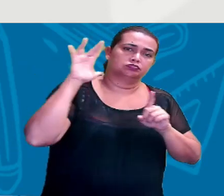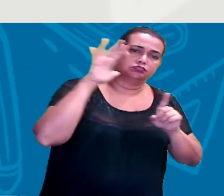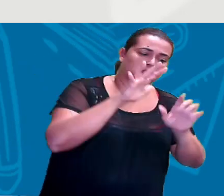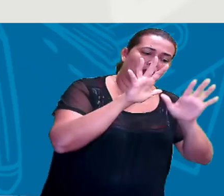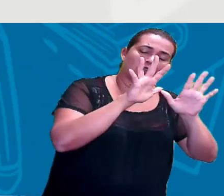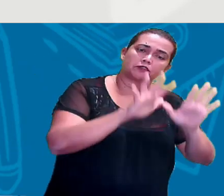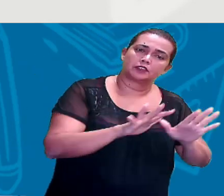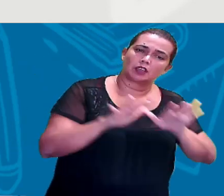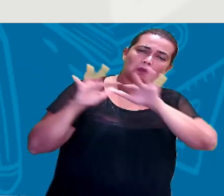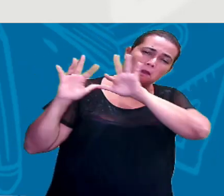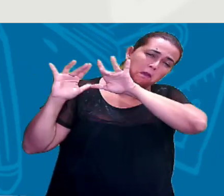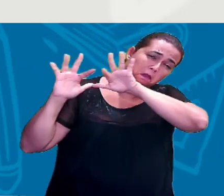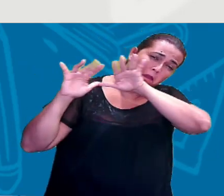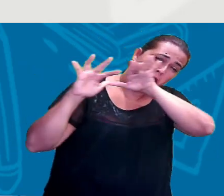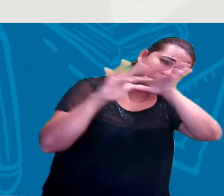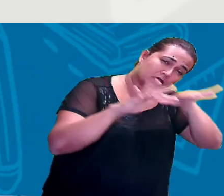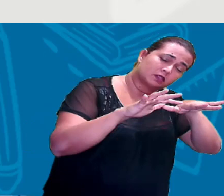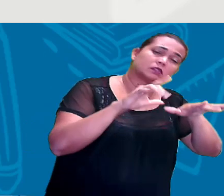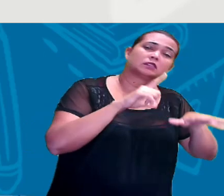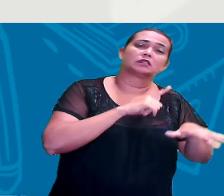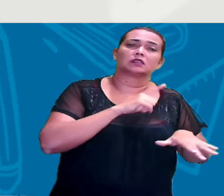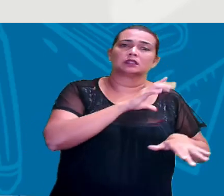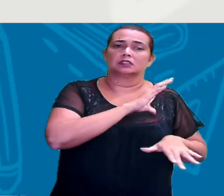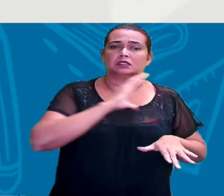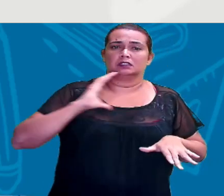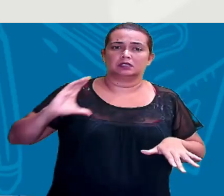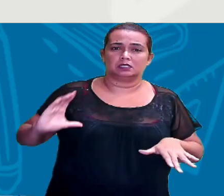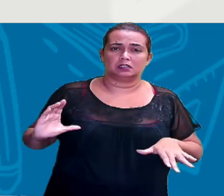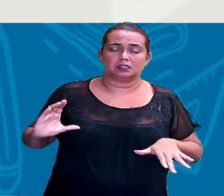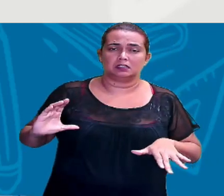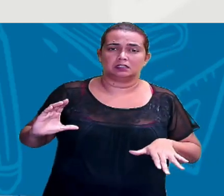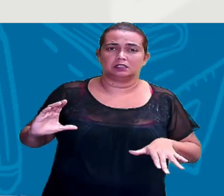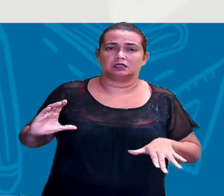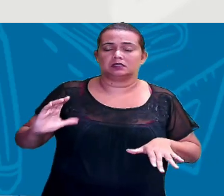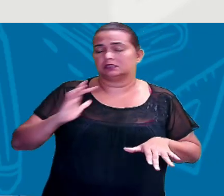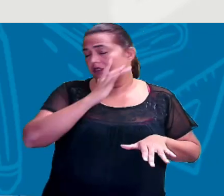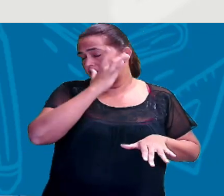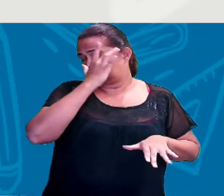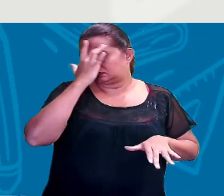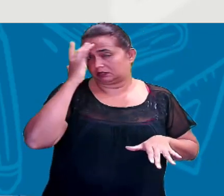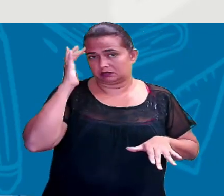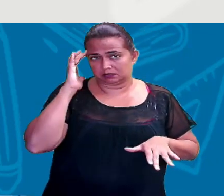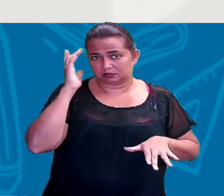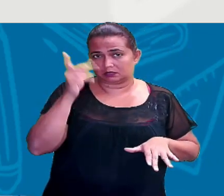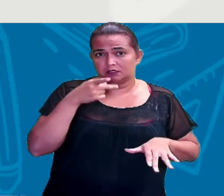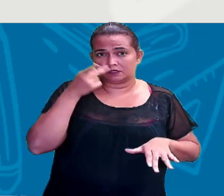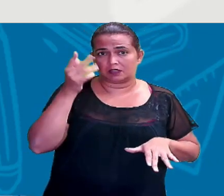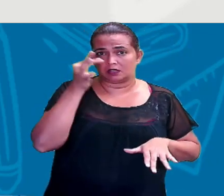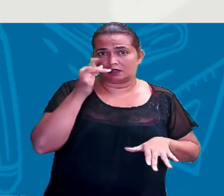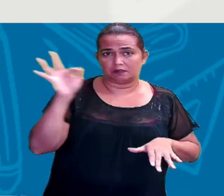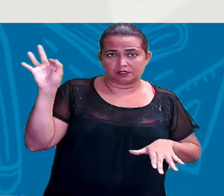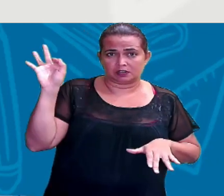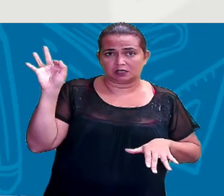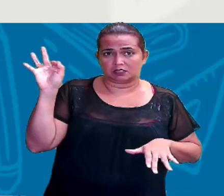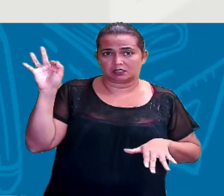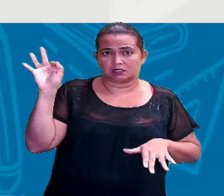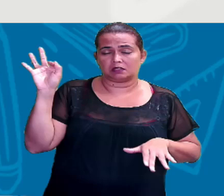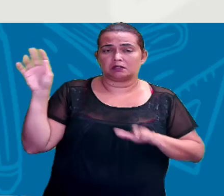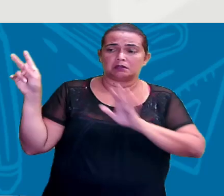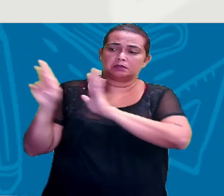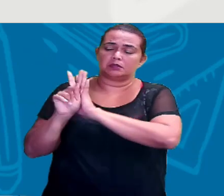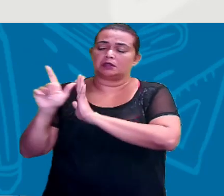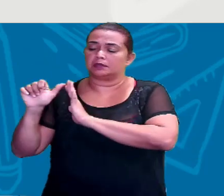Ali justamente o Canadá, que embora parte do Canadá fale, tem a língua francesa, que é de origem